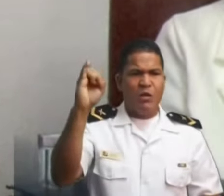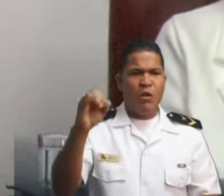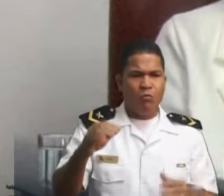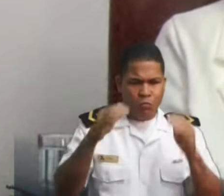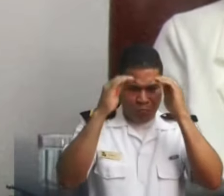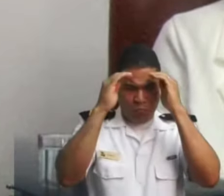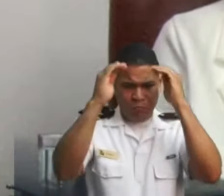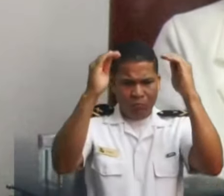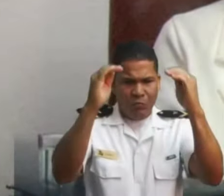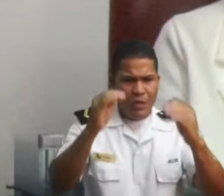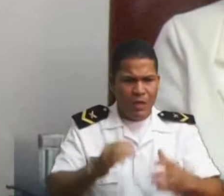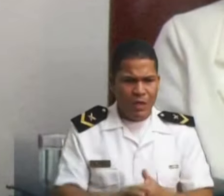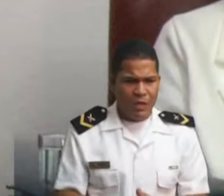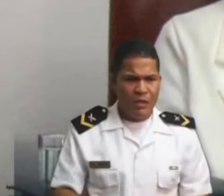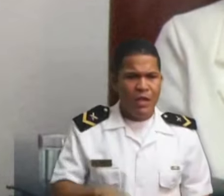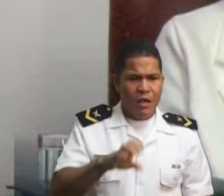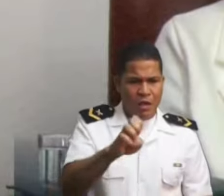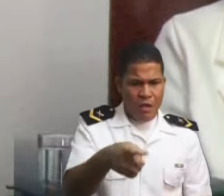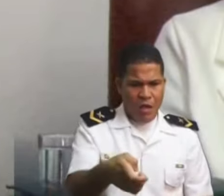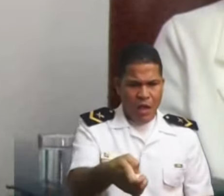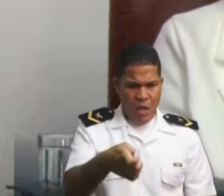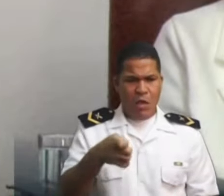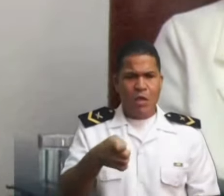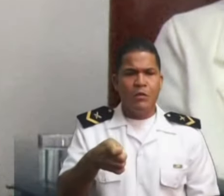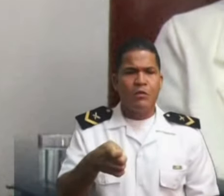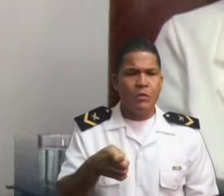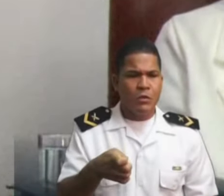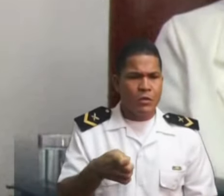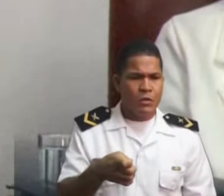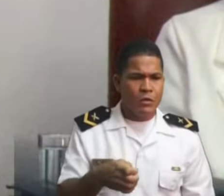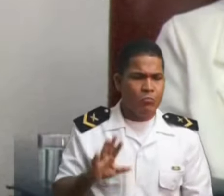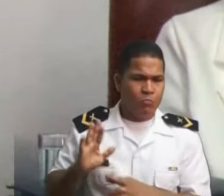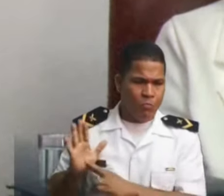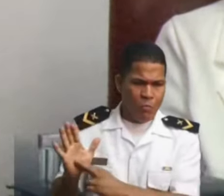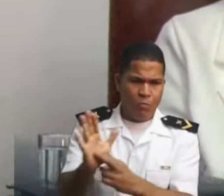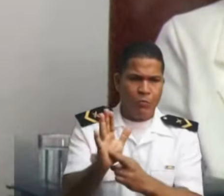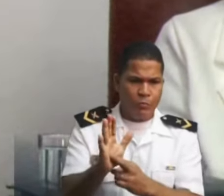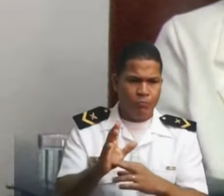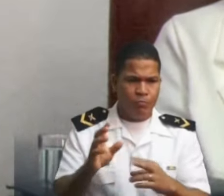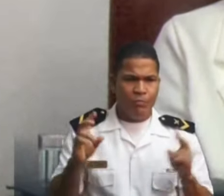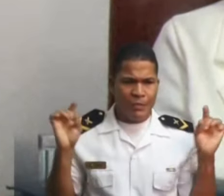pessoalmente três representantes ilustres e